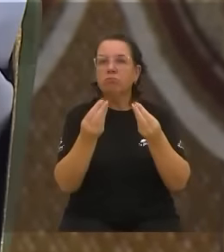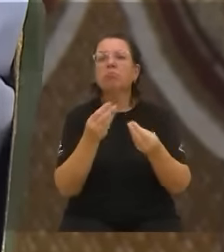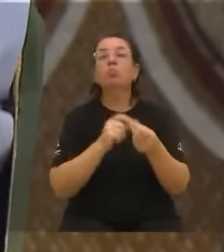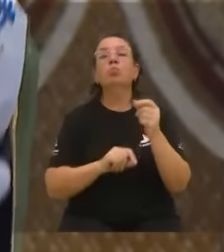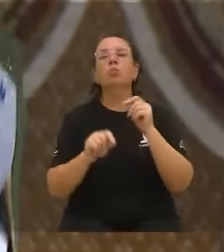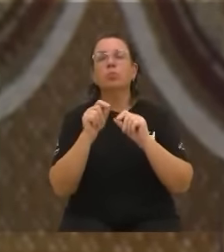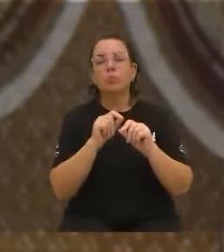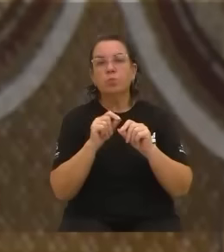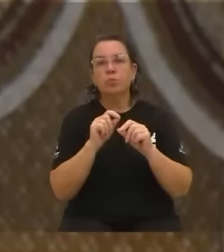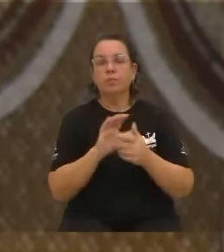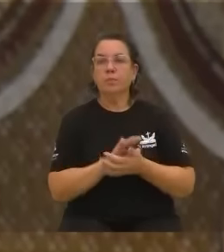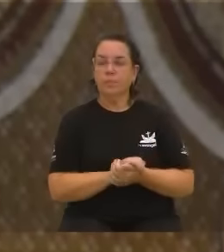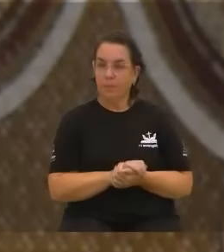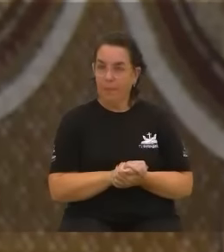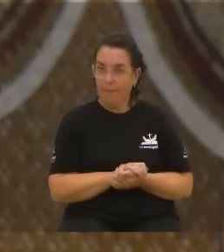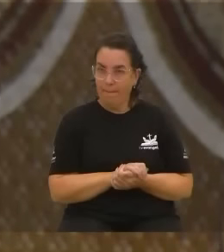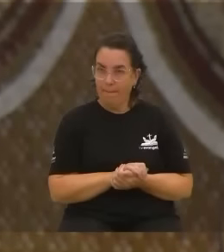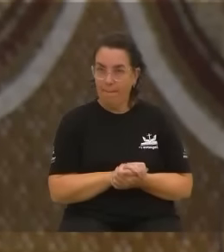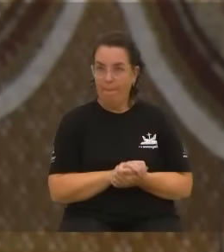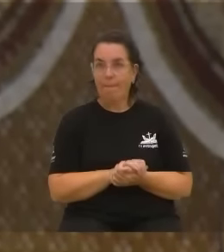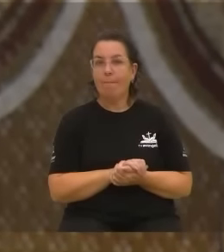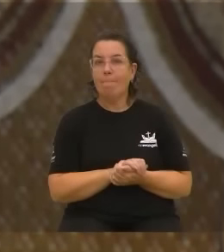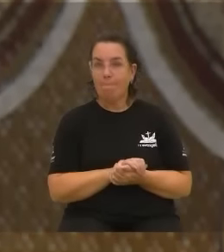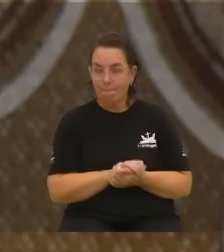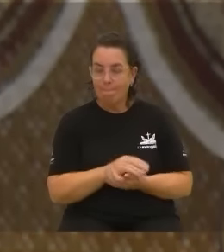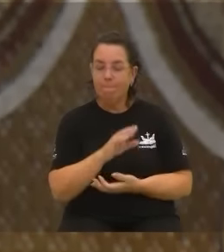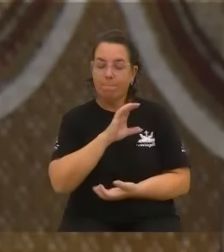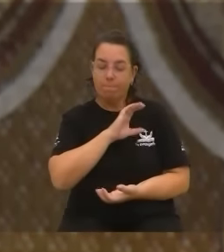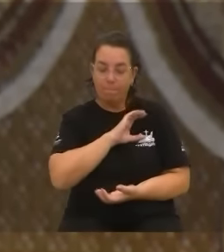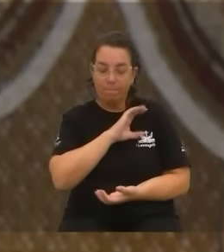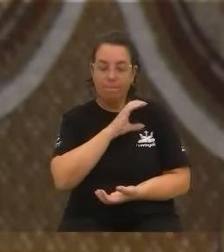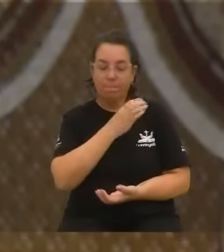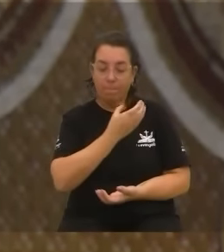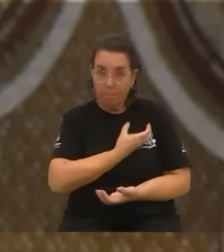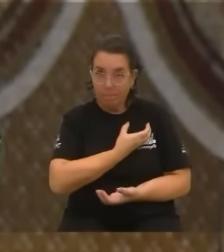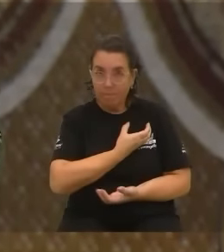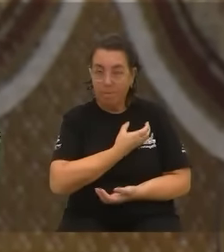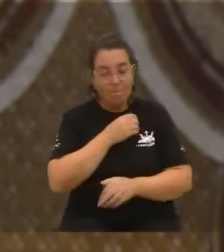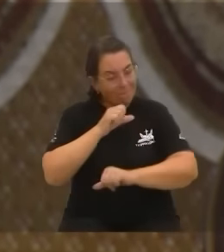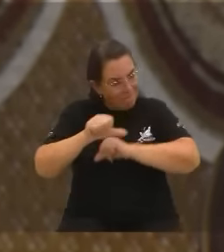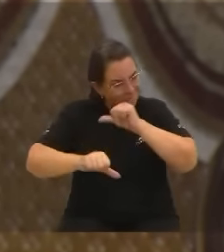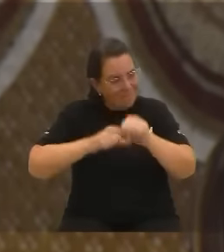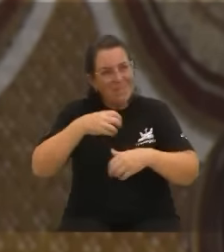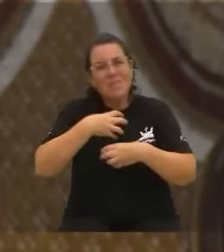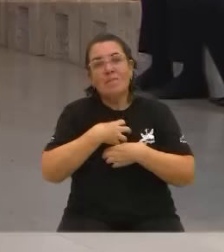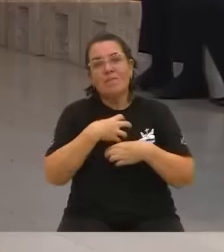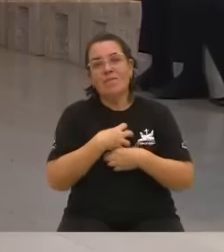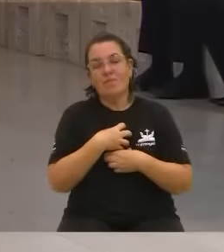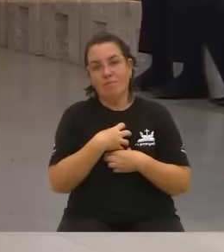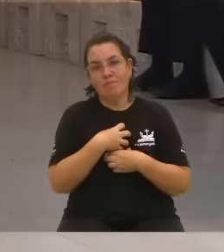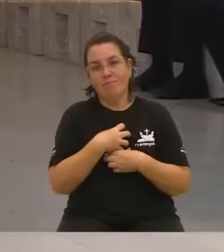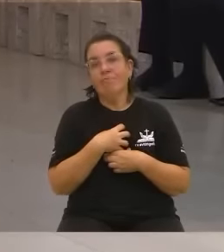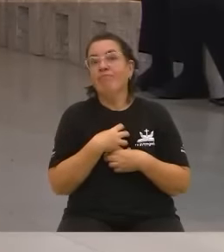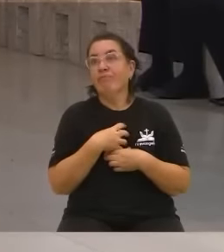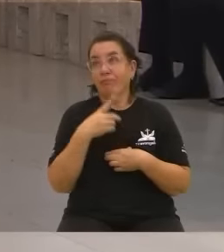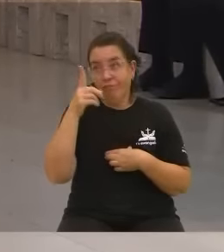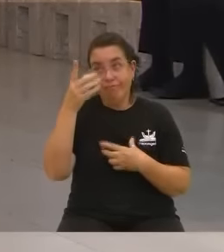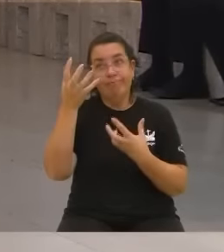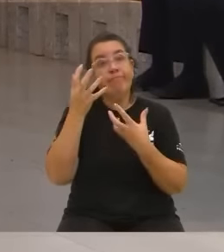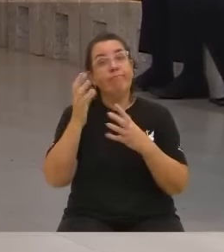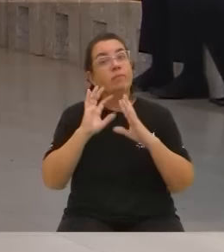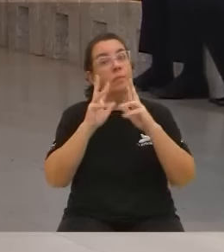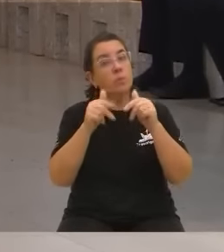é esta, de conversão, de mudança, de renovação.